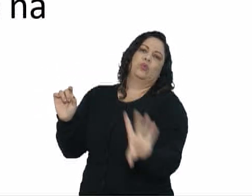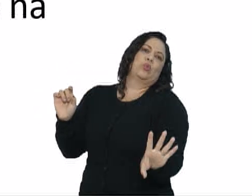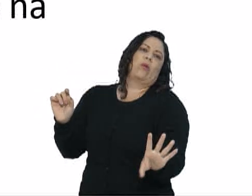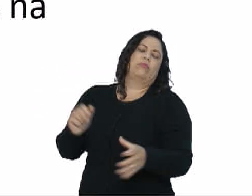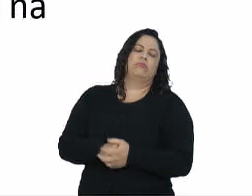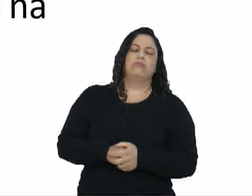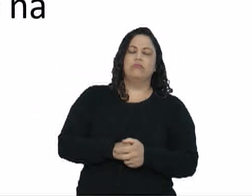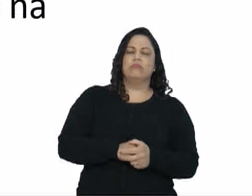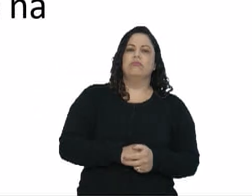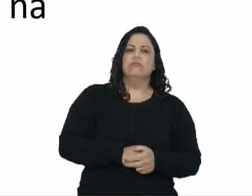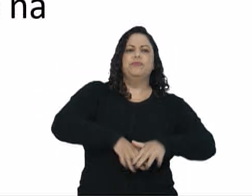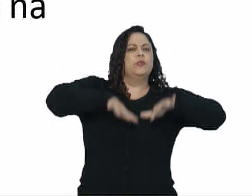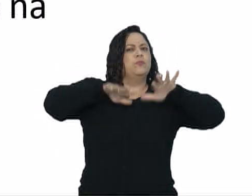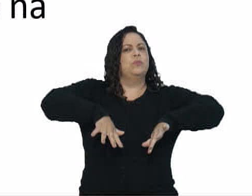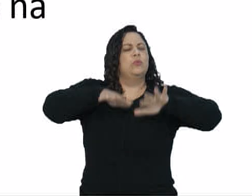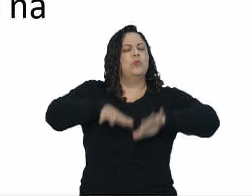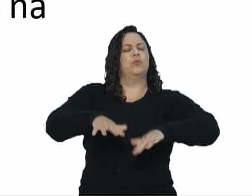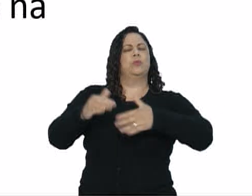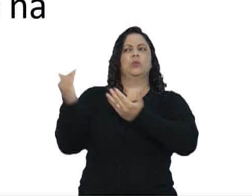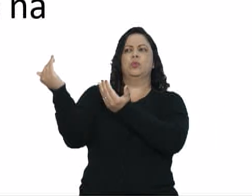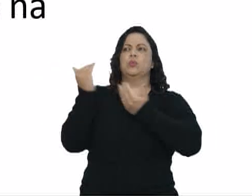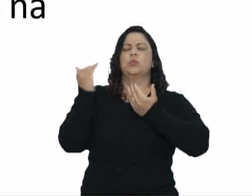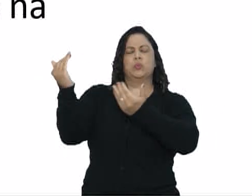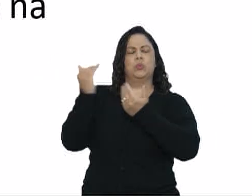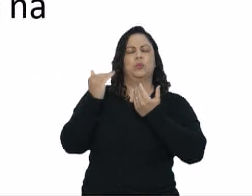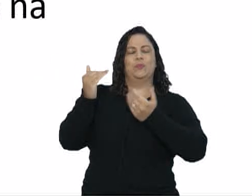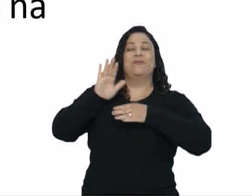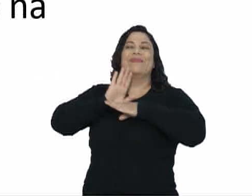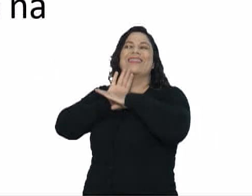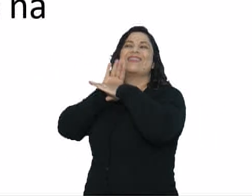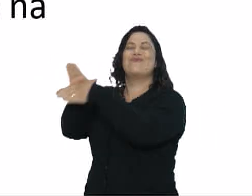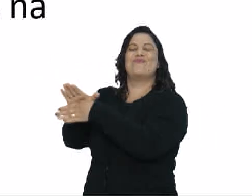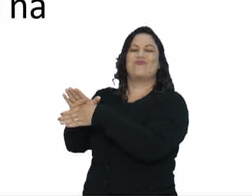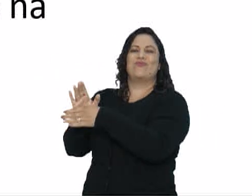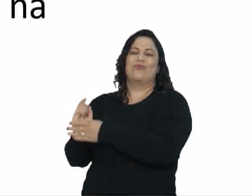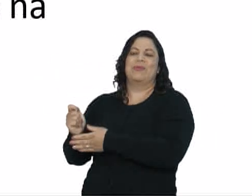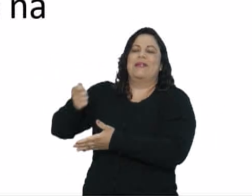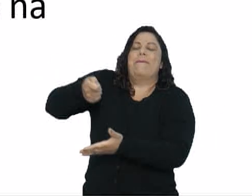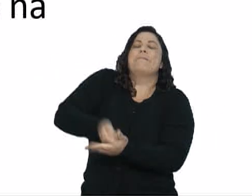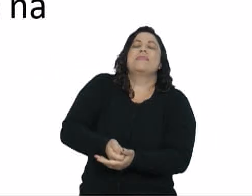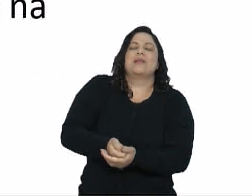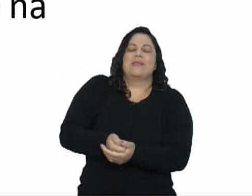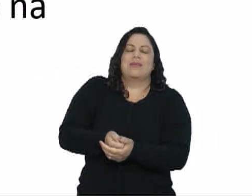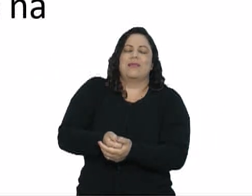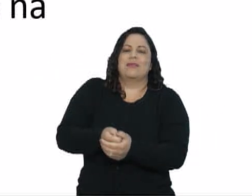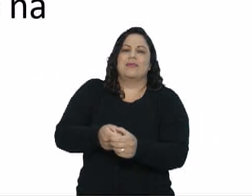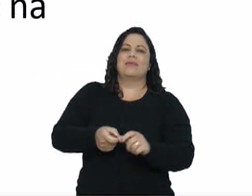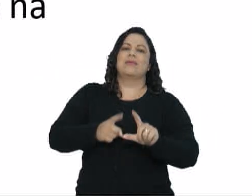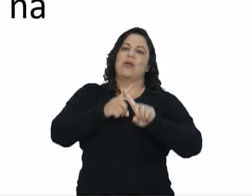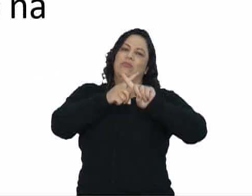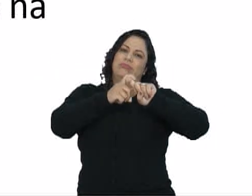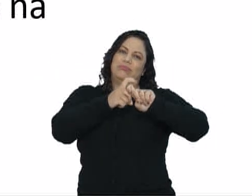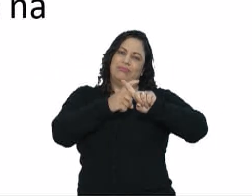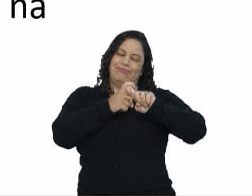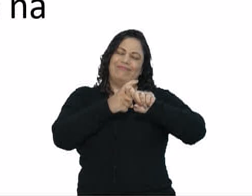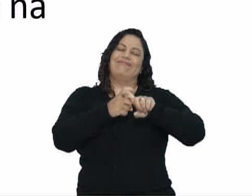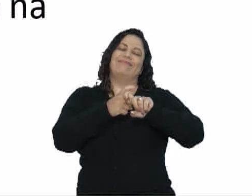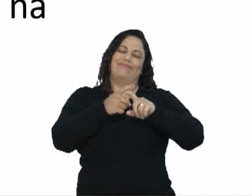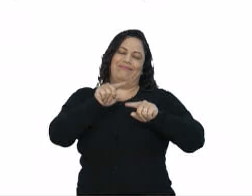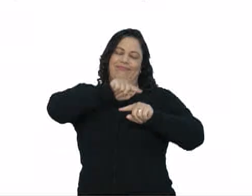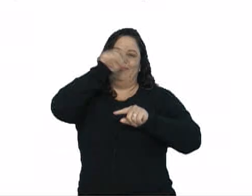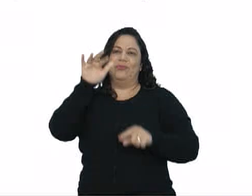a implantação e a sustentação do nazismo na Alemanha e do fascismo na Itália, Espanha e Portugal.